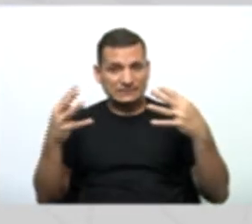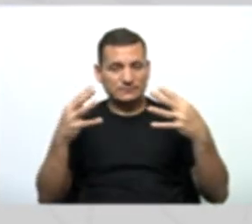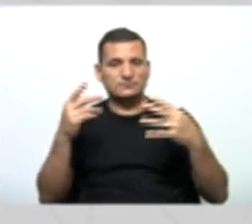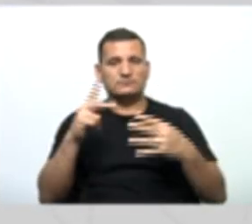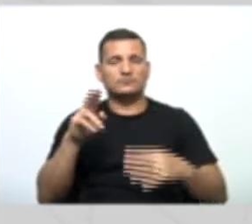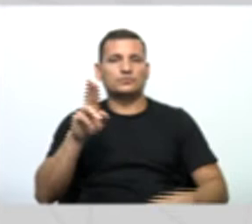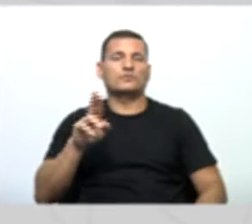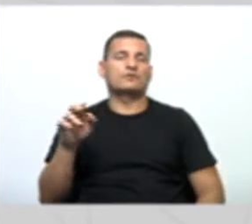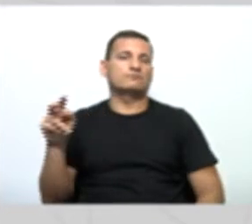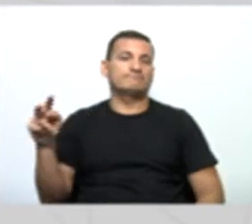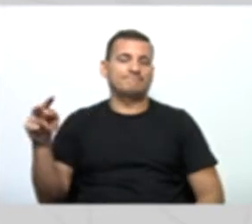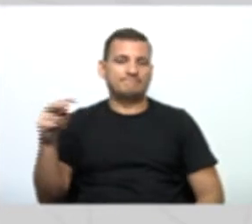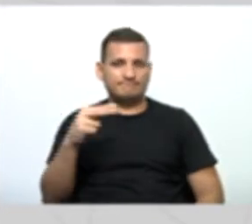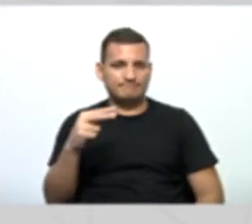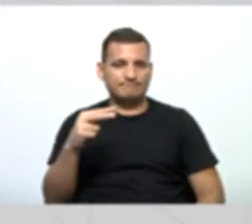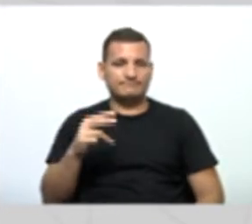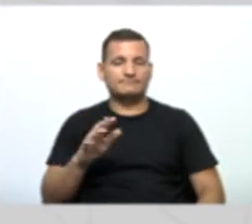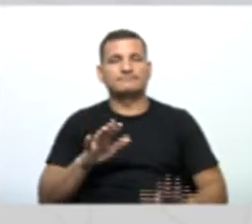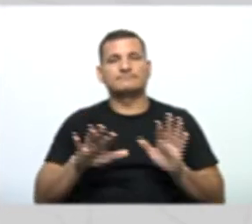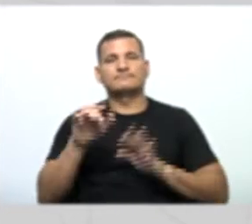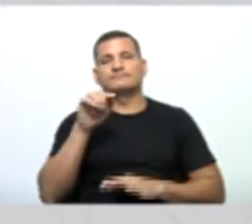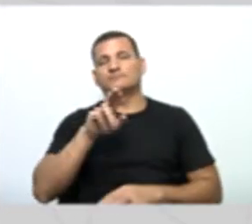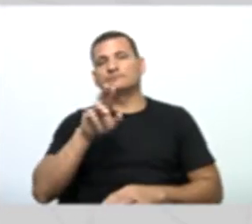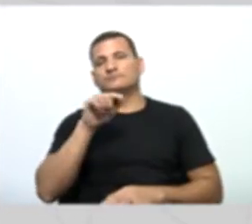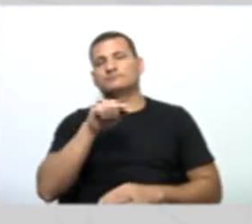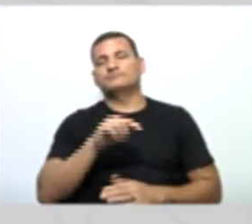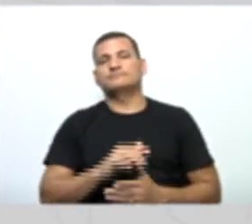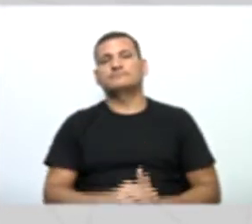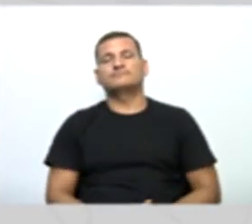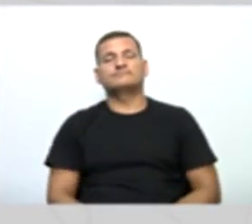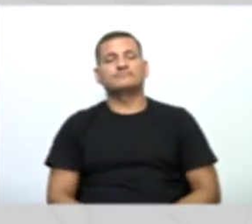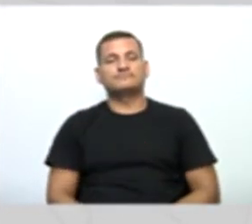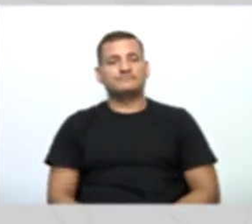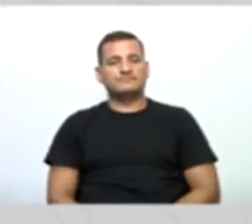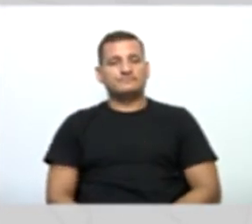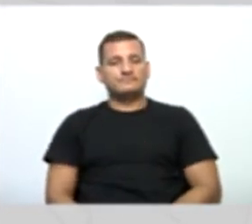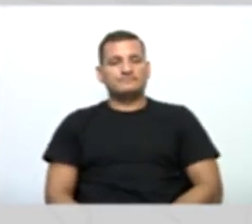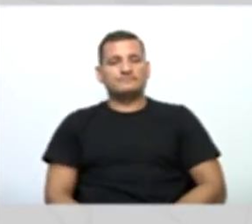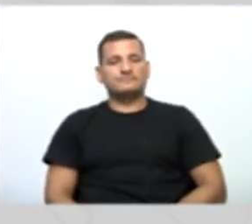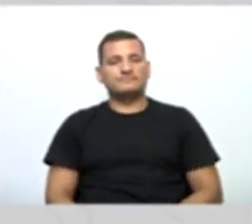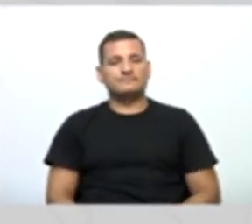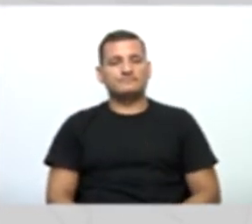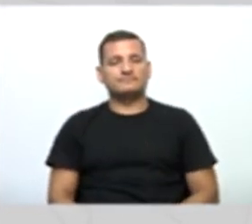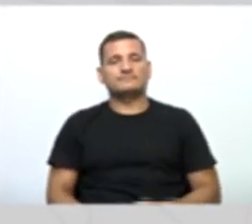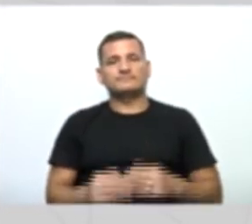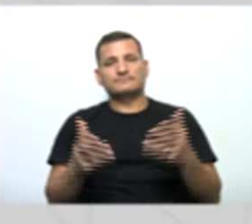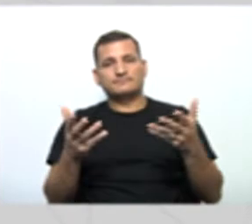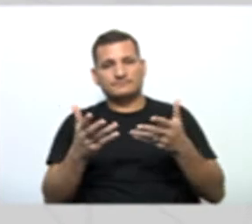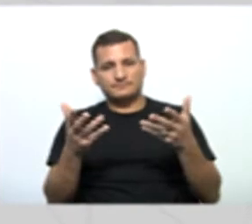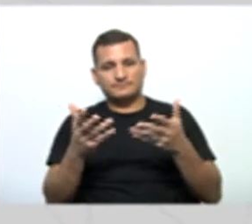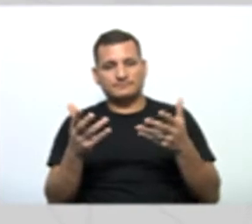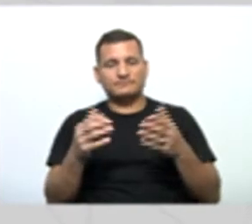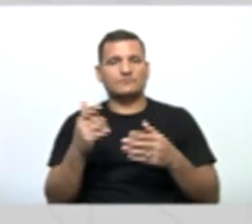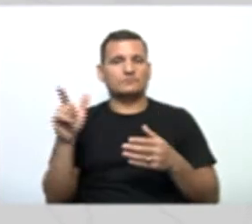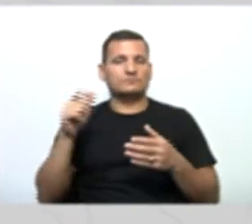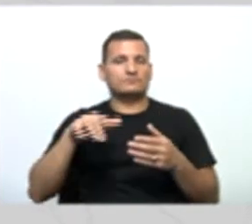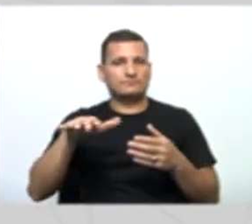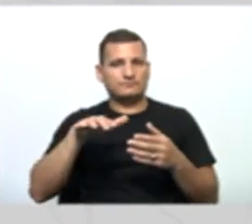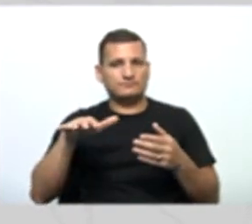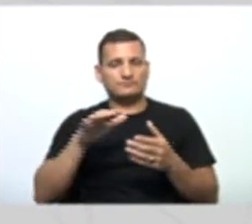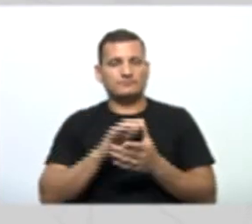seu usuário. Muito cuidado em utilizar esses tipos aqui de contraste, certo? Agora a gente vem aqui para uma outra